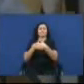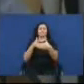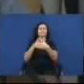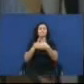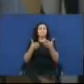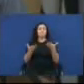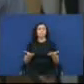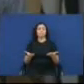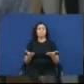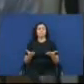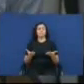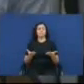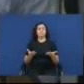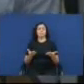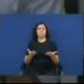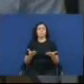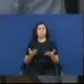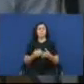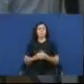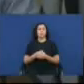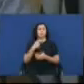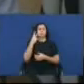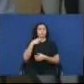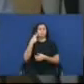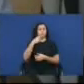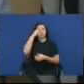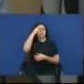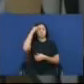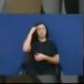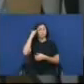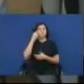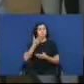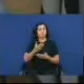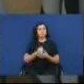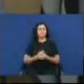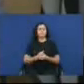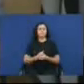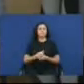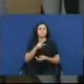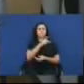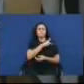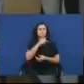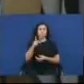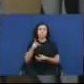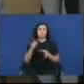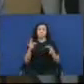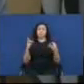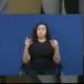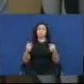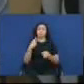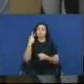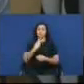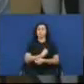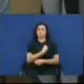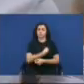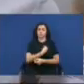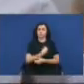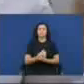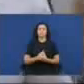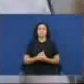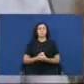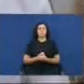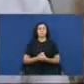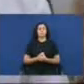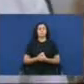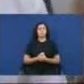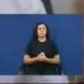que está fazendo com que uma parte ao vereador Júlio. Senhor presidente, nobres pares, público aqui presente,